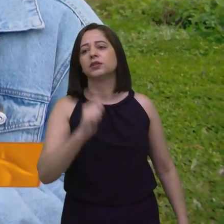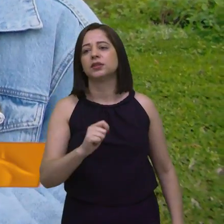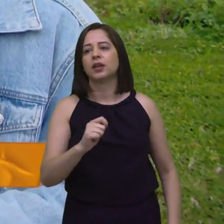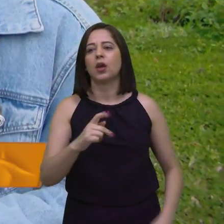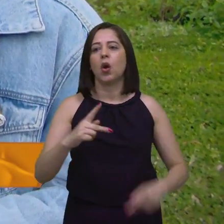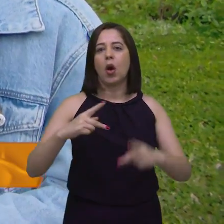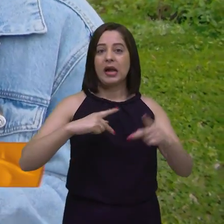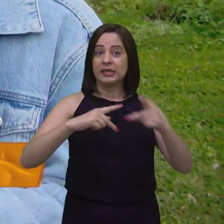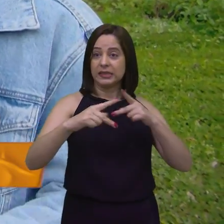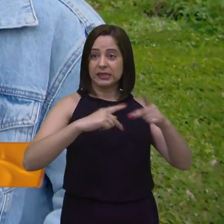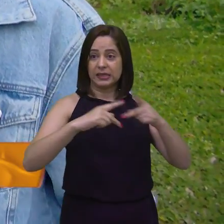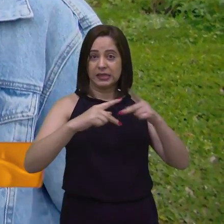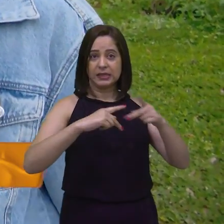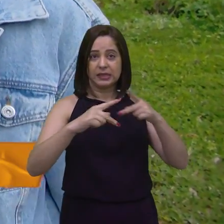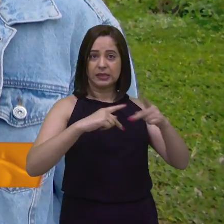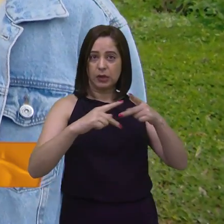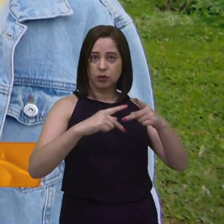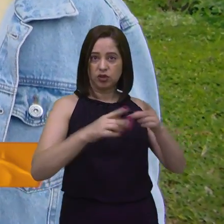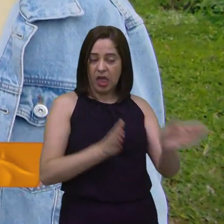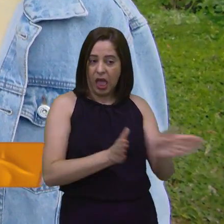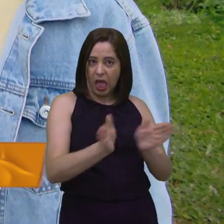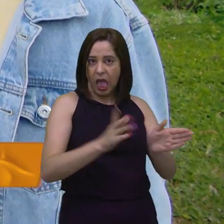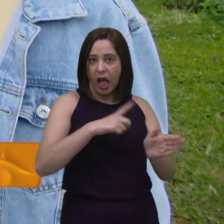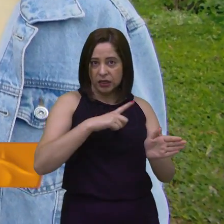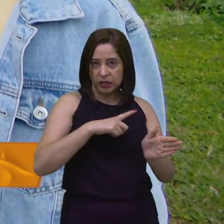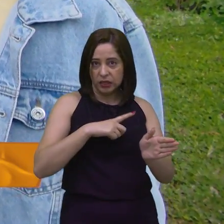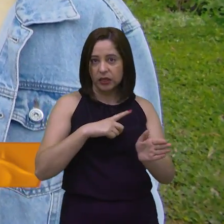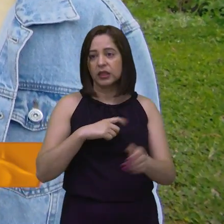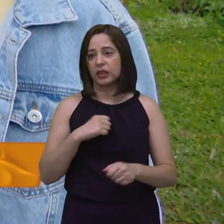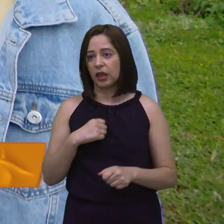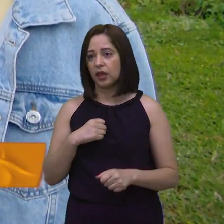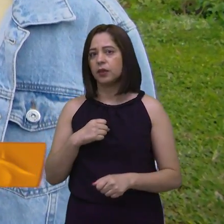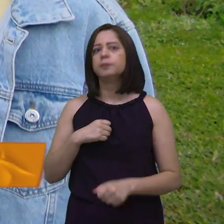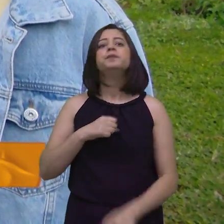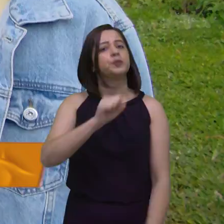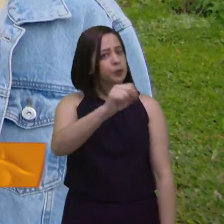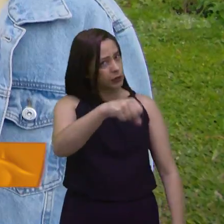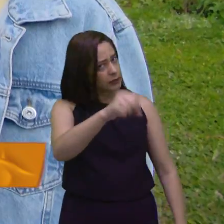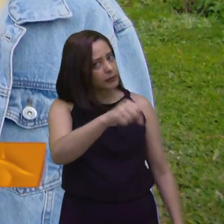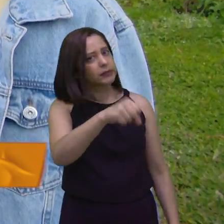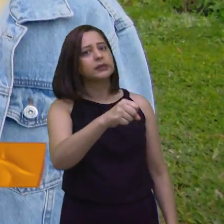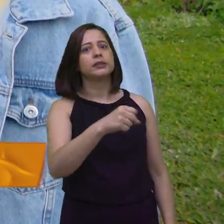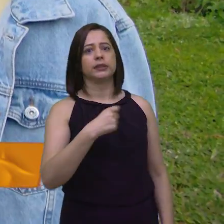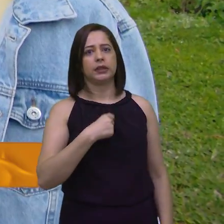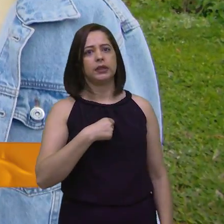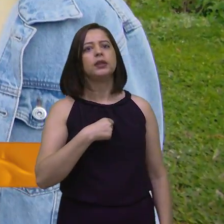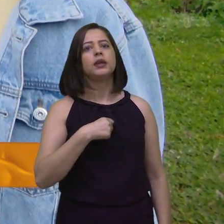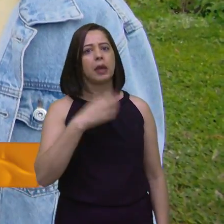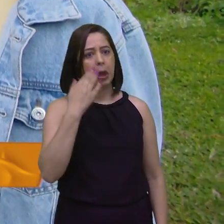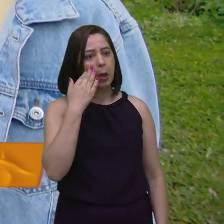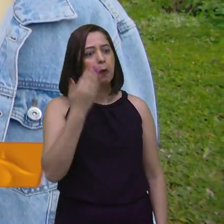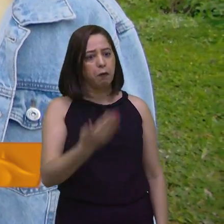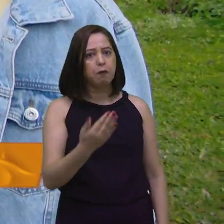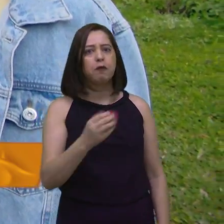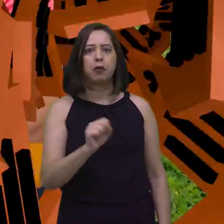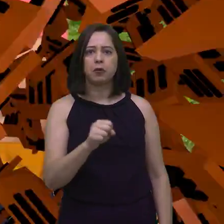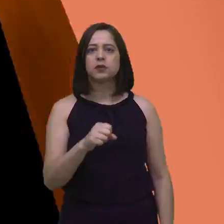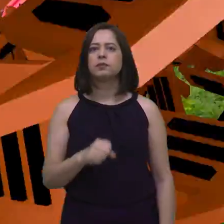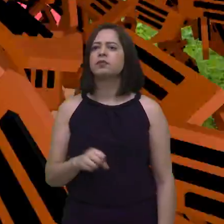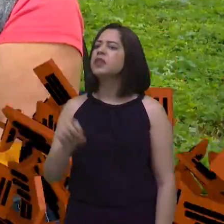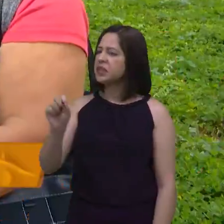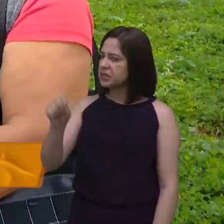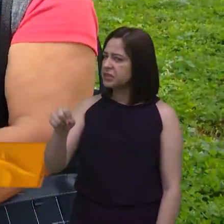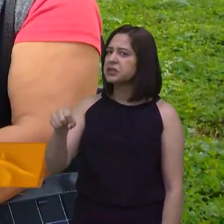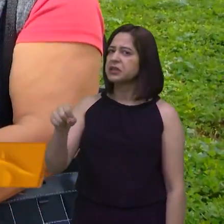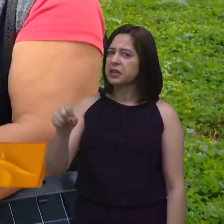José dos Campos é uma cidade acessível? Muito acessível, uma das melhores cidades que eu tive conhecimento até agora.